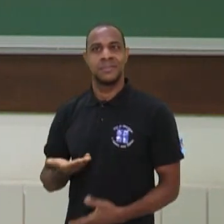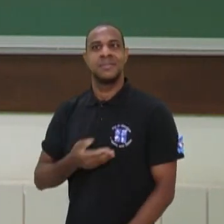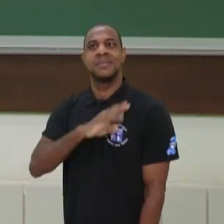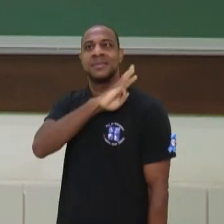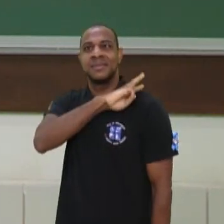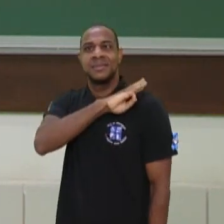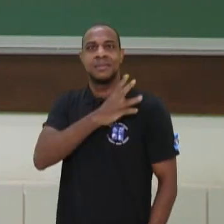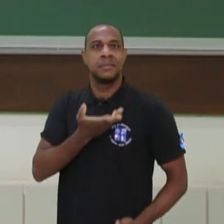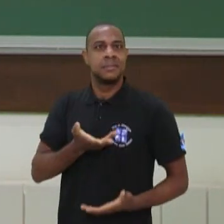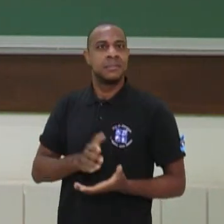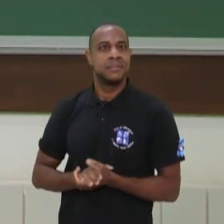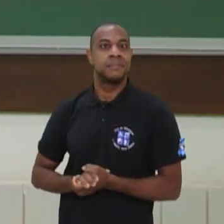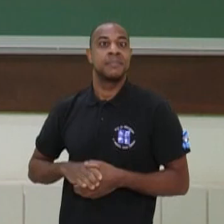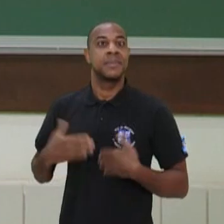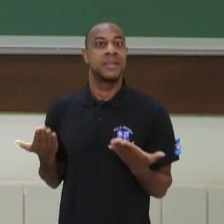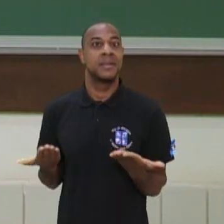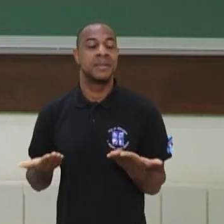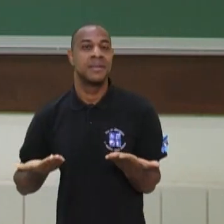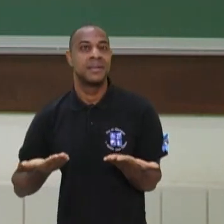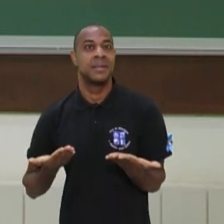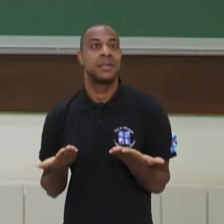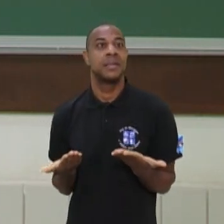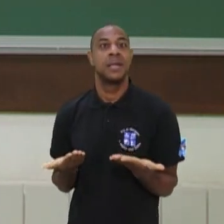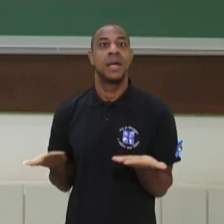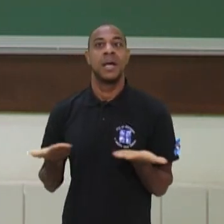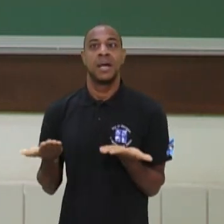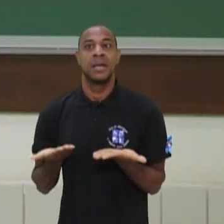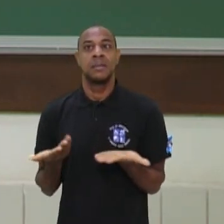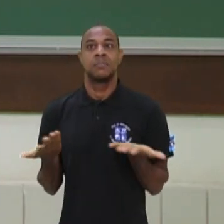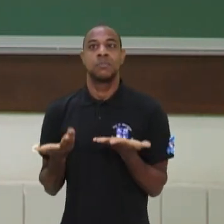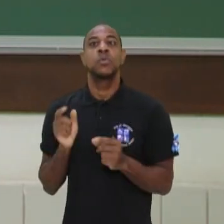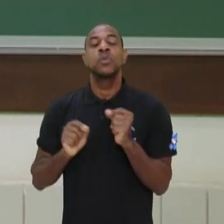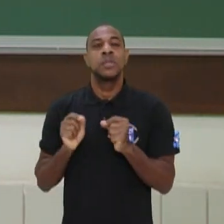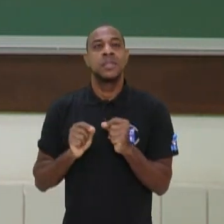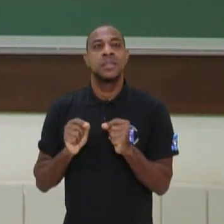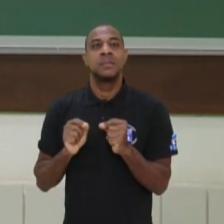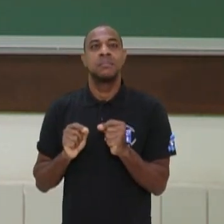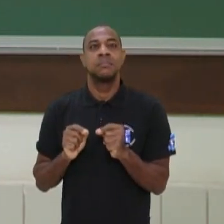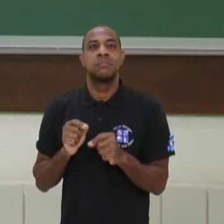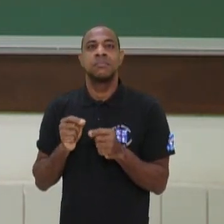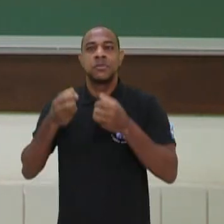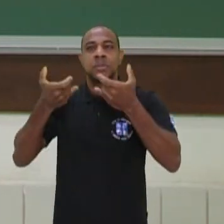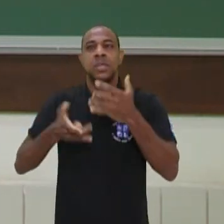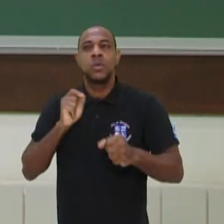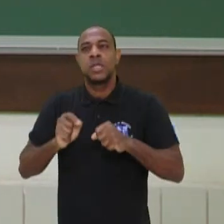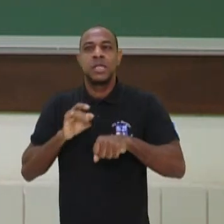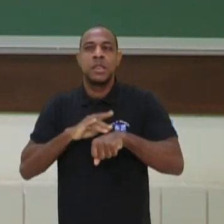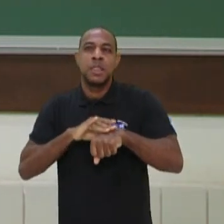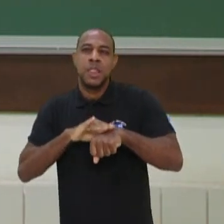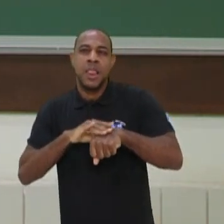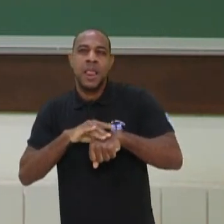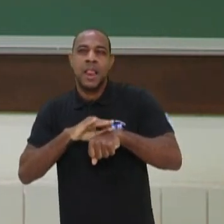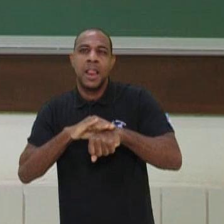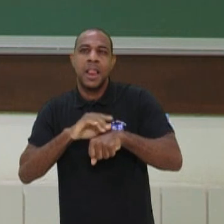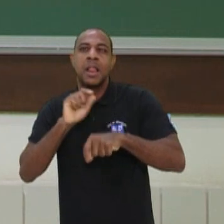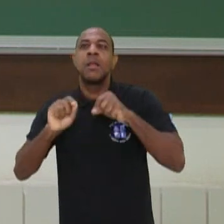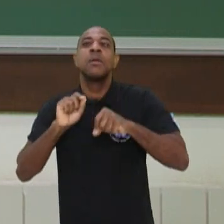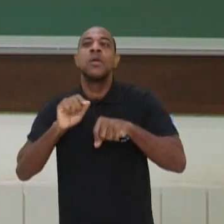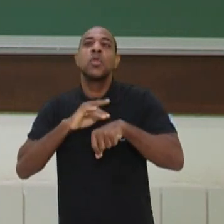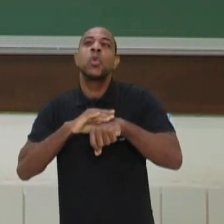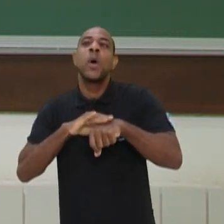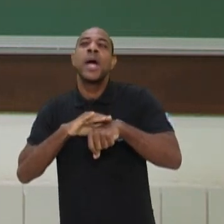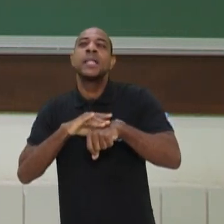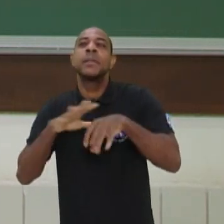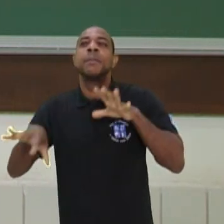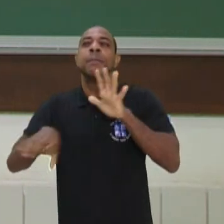assunto bem interessante, seria infecções sexualmente transmissíveis. Na verdade nós vimos ela já numa primeira aula, mas foi